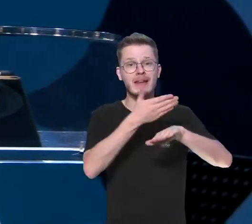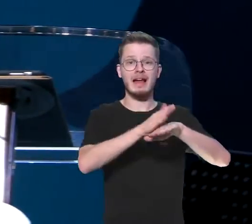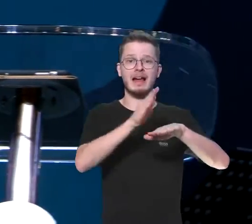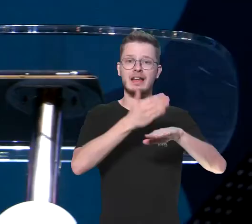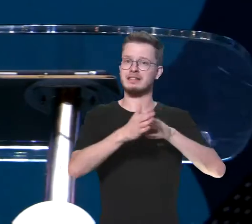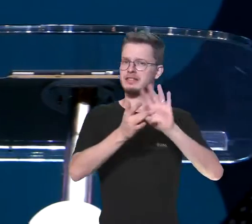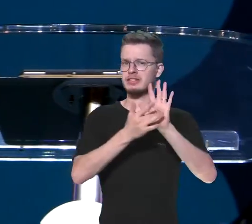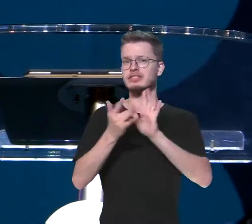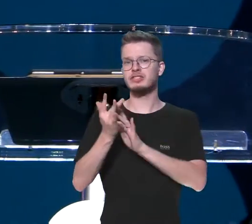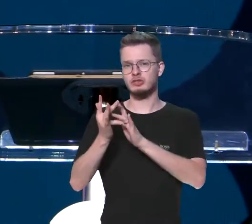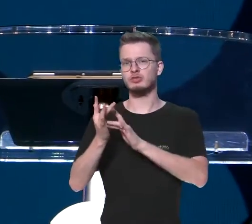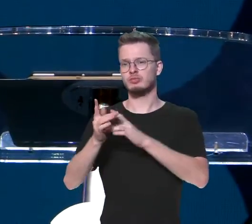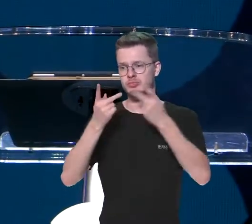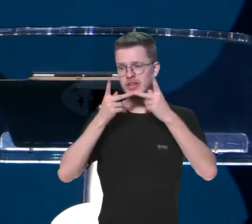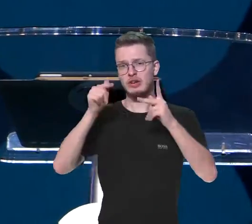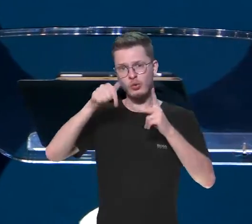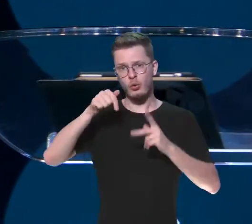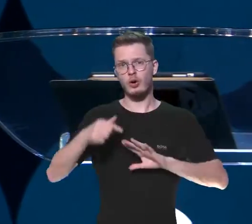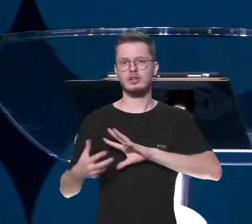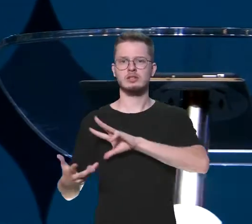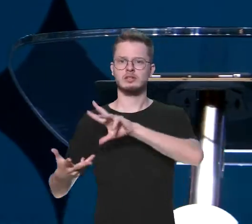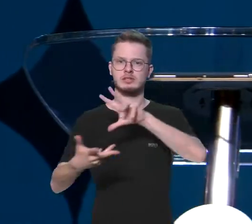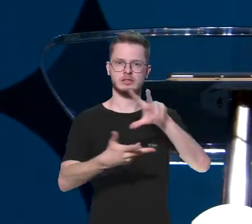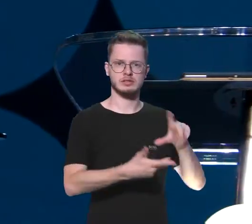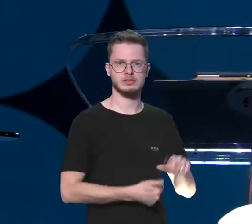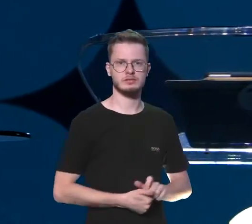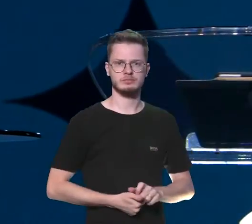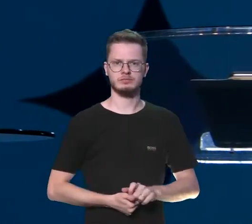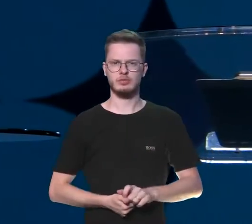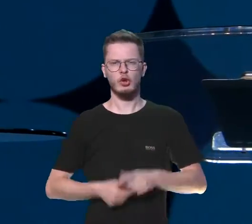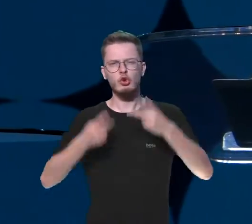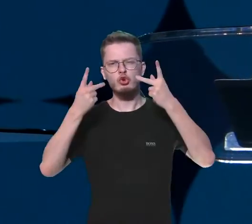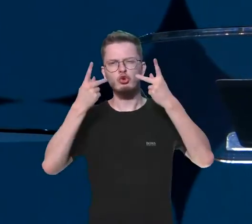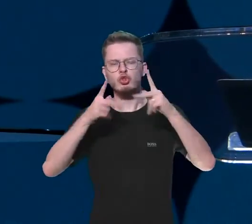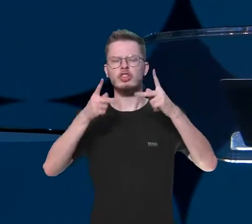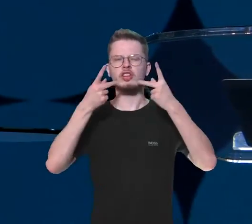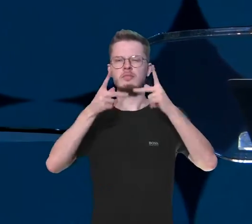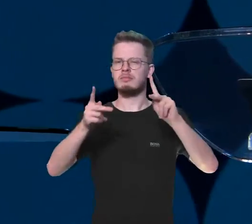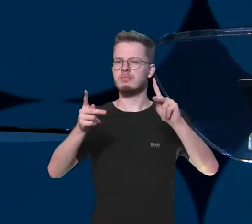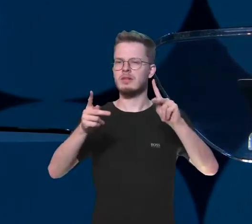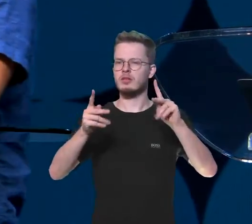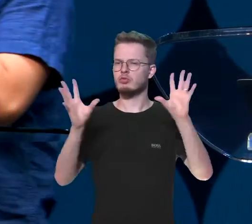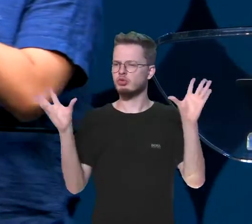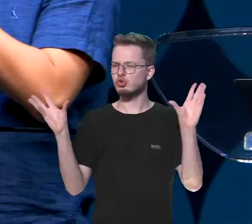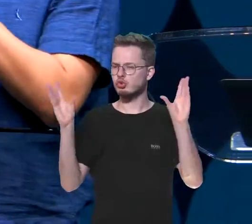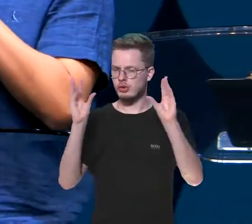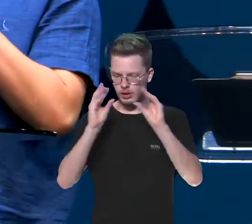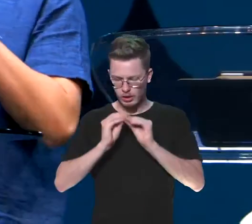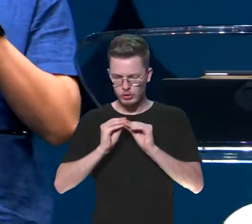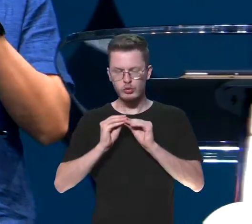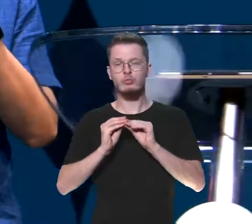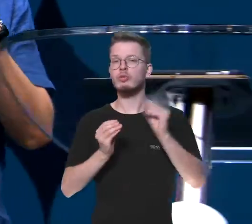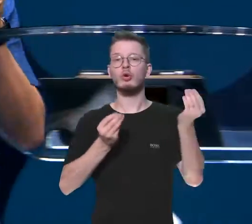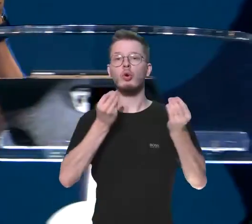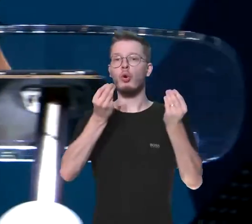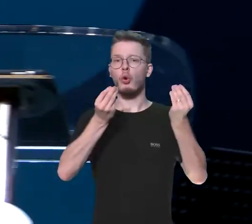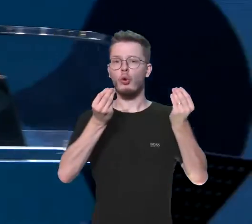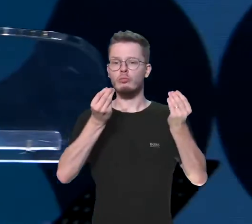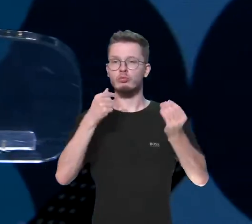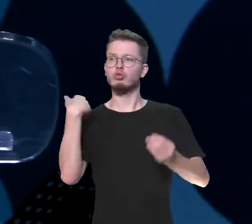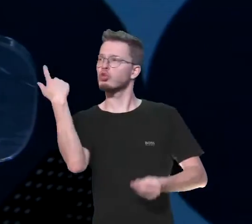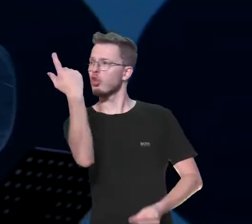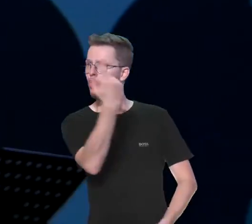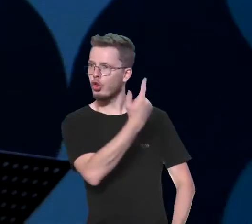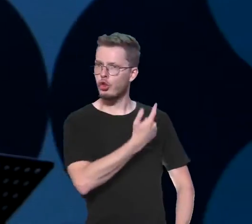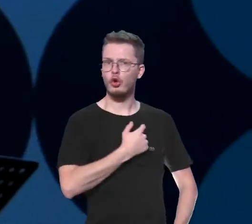nessa terra. Esse é o sermão que resume na expectativa de Jesus como que um cristão como eu e